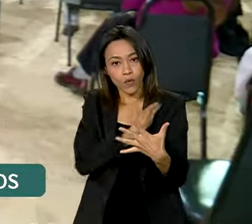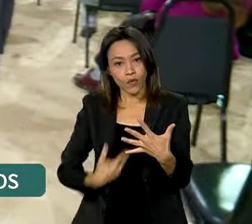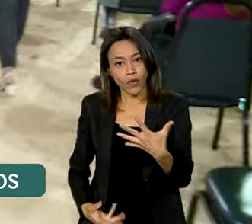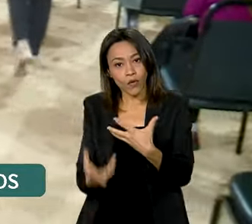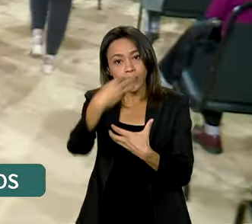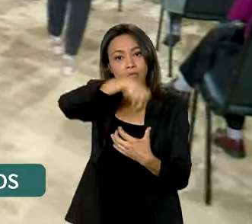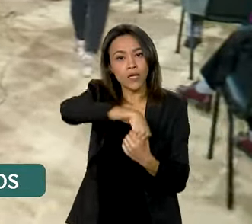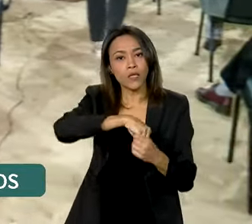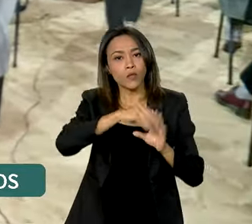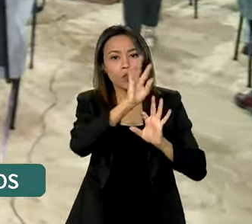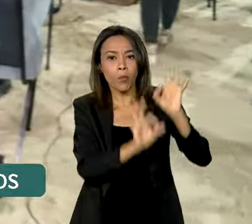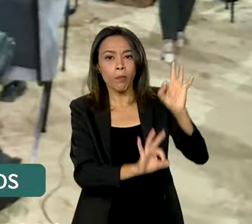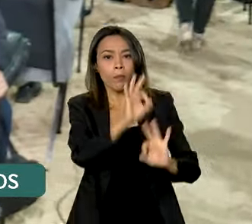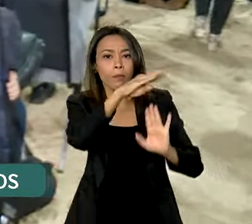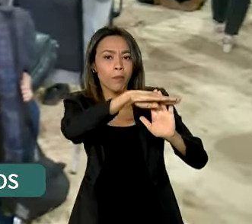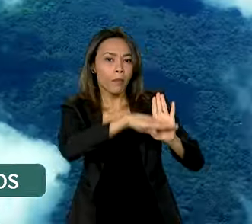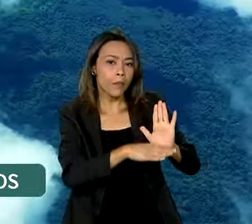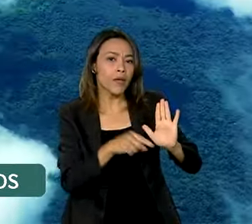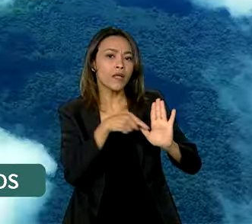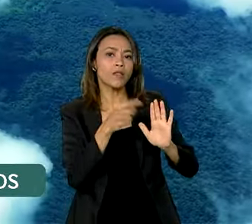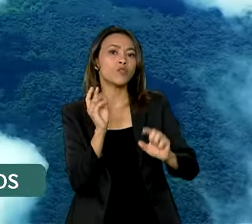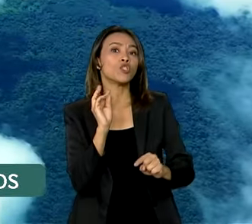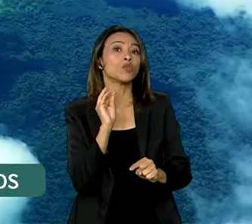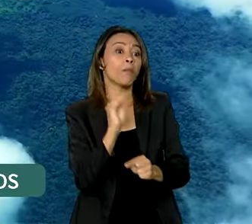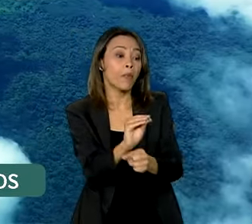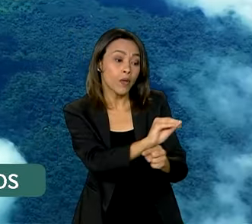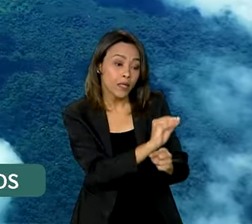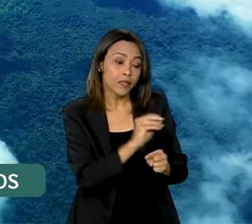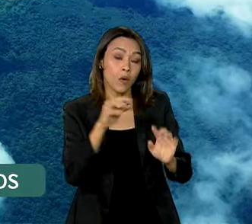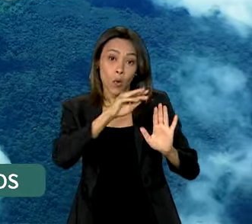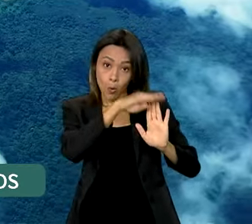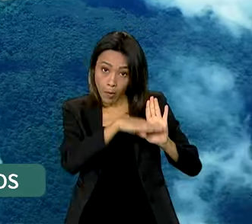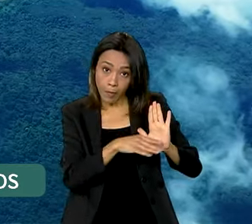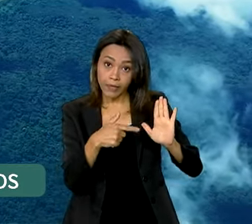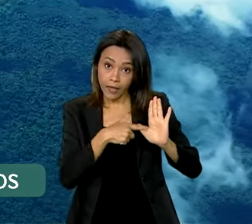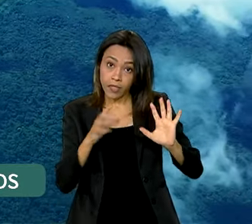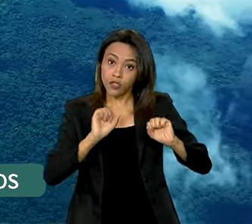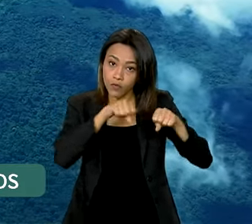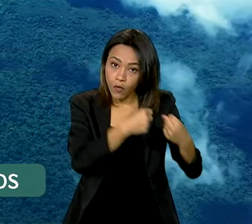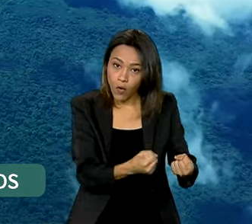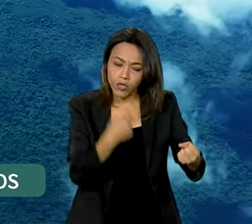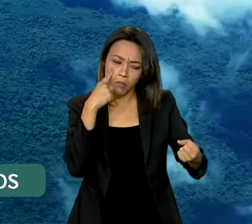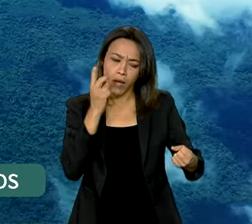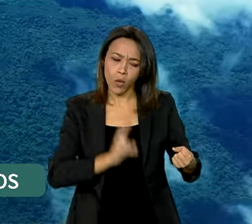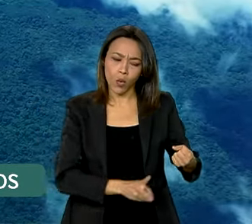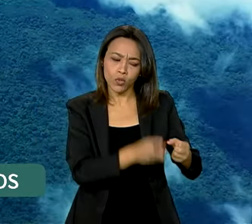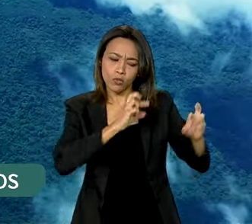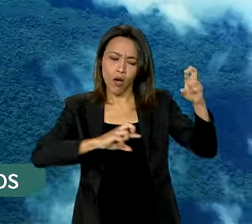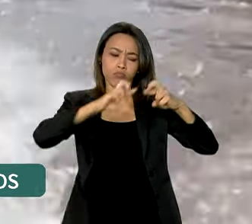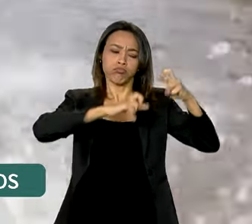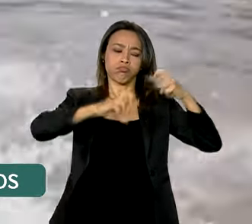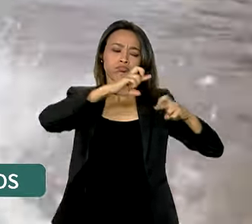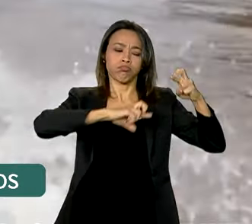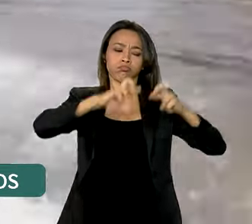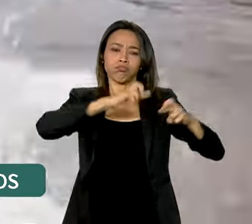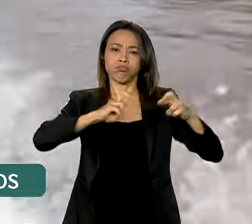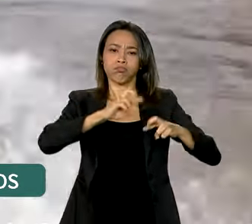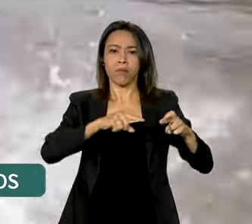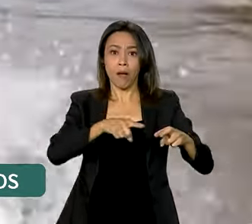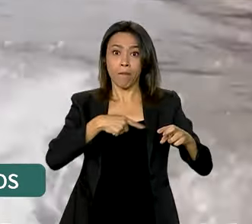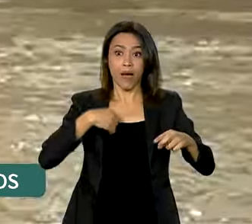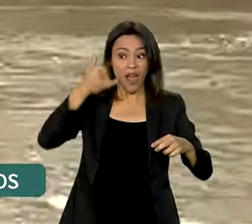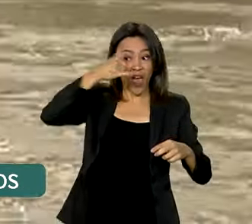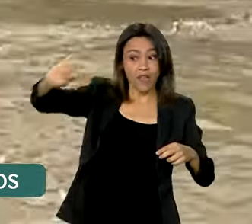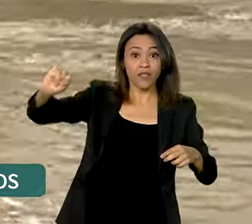de Proteção do Vale do Javari. O plano direciona esforços para monitorar e fiscalizar a terra indígena, para